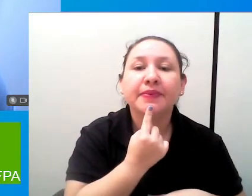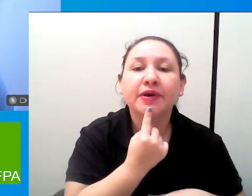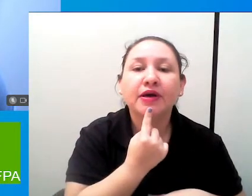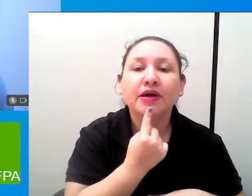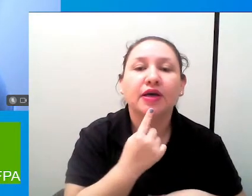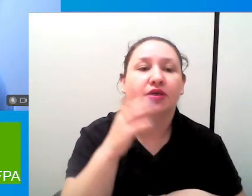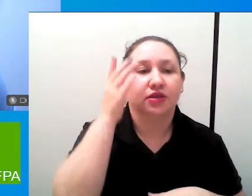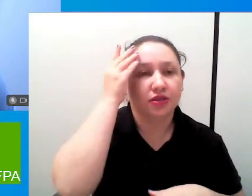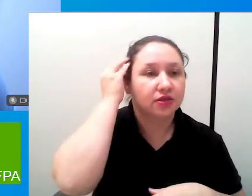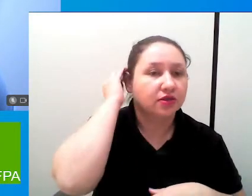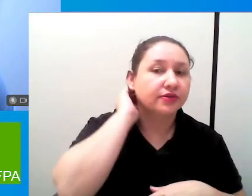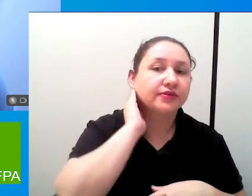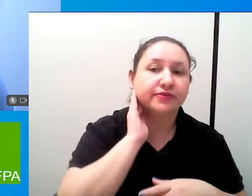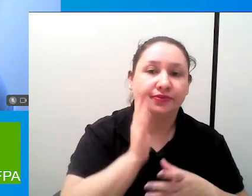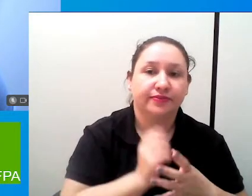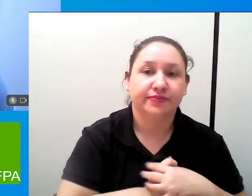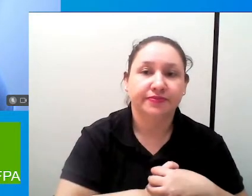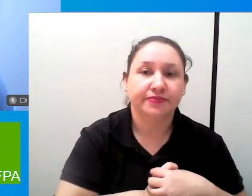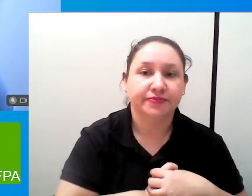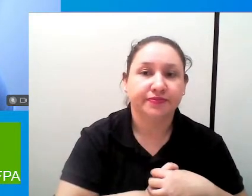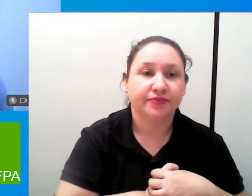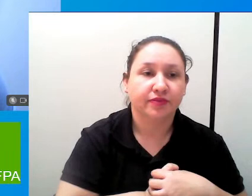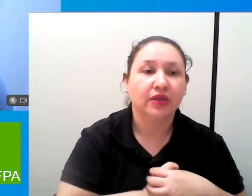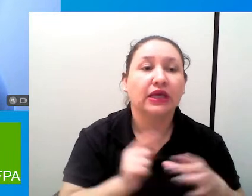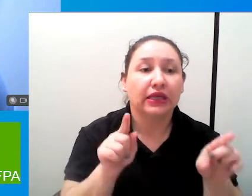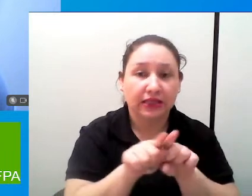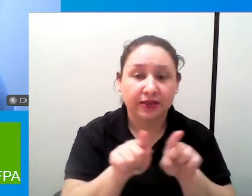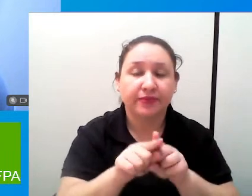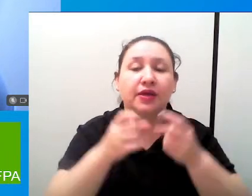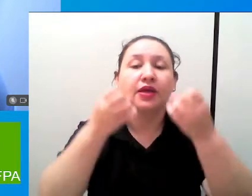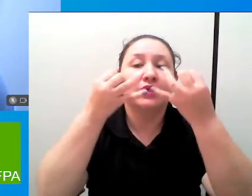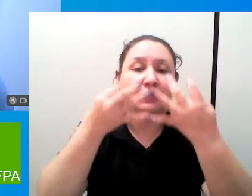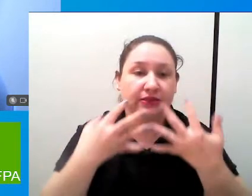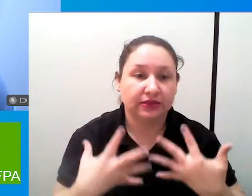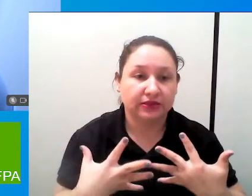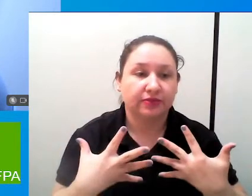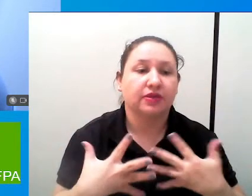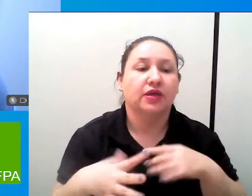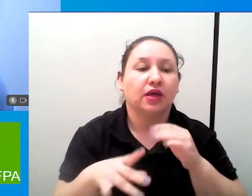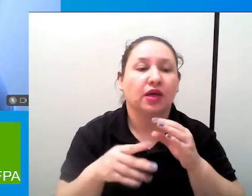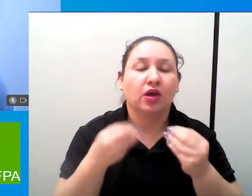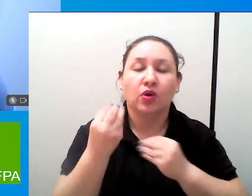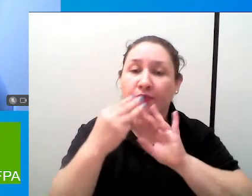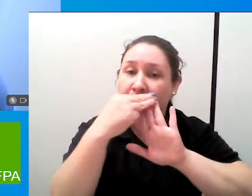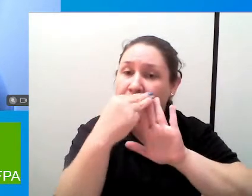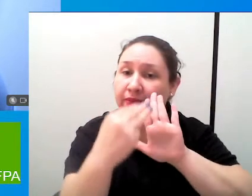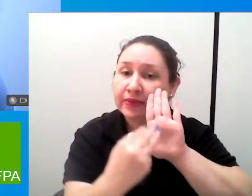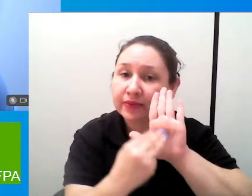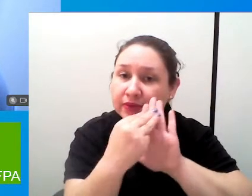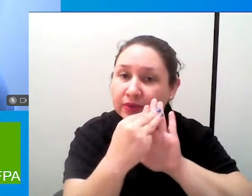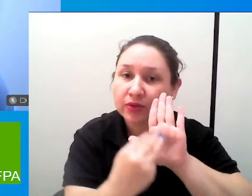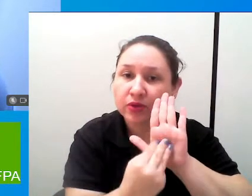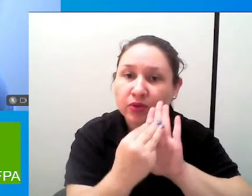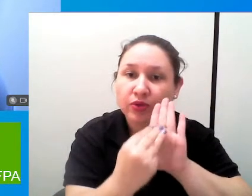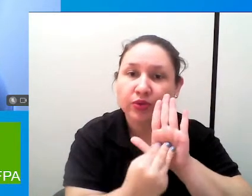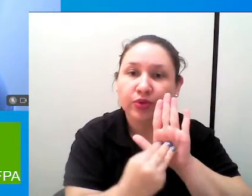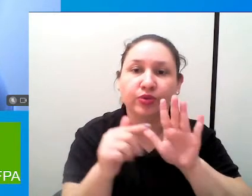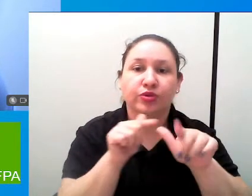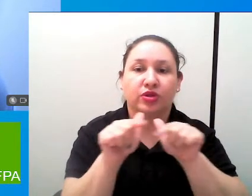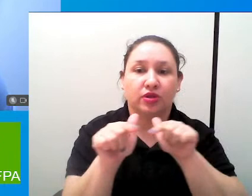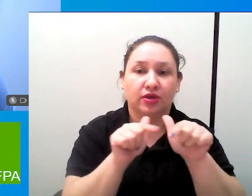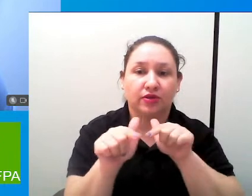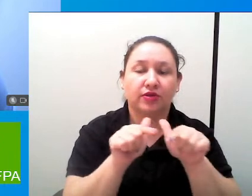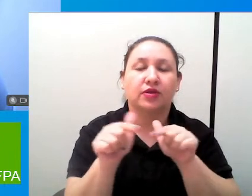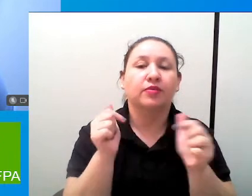também a extensão como prática metodológica. Aqui nós temos a experiência do curso de licenciatura em educação do campo no